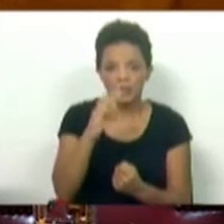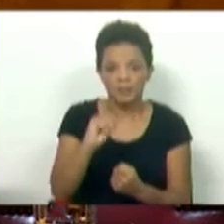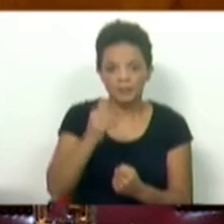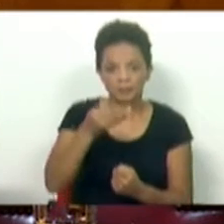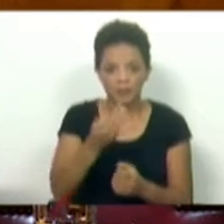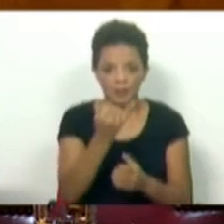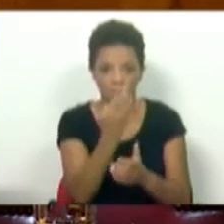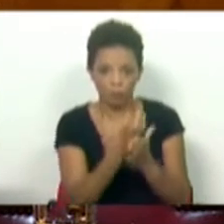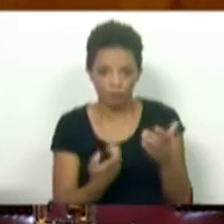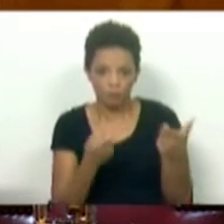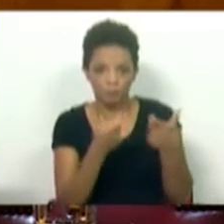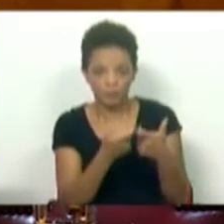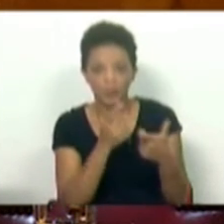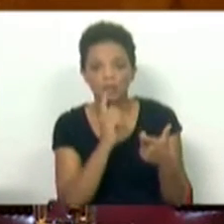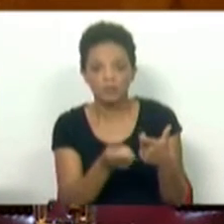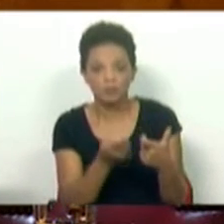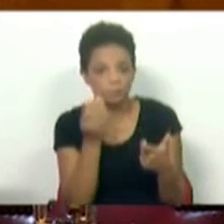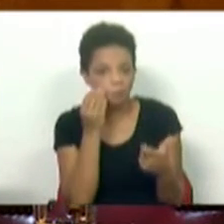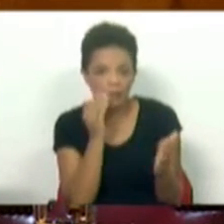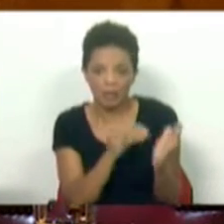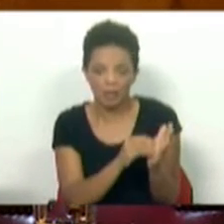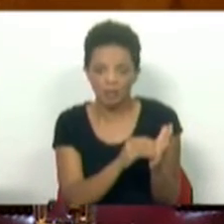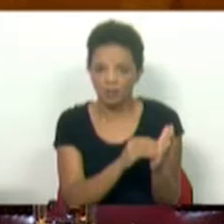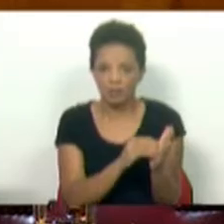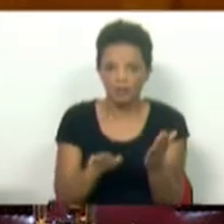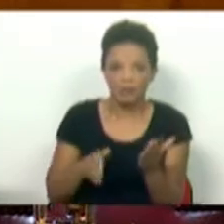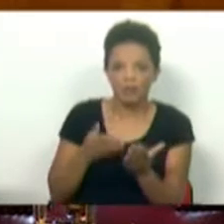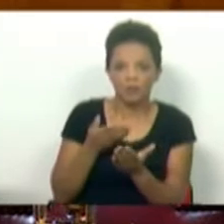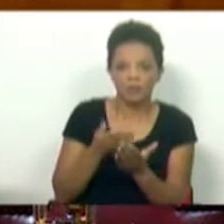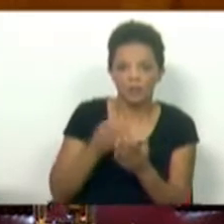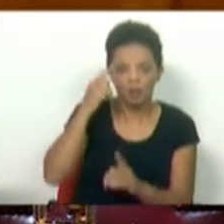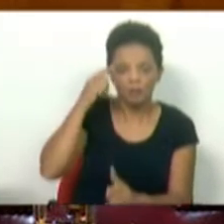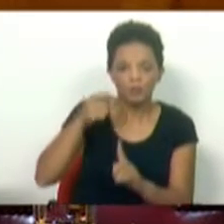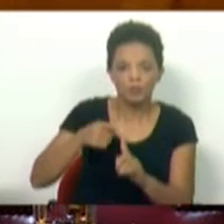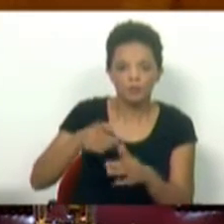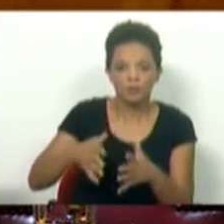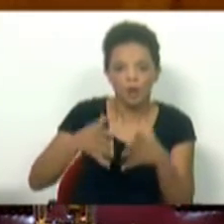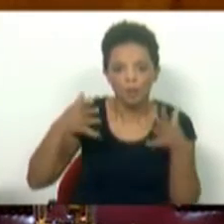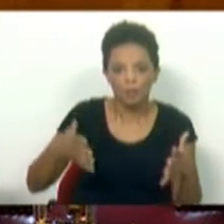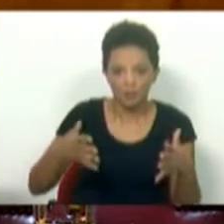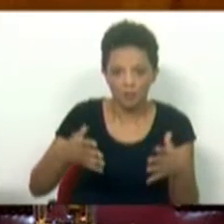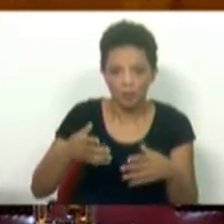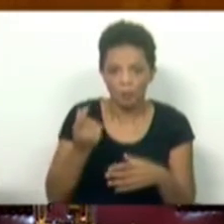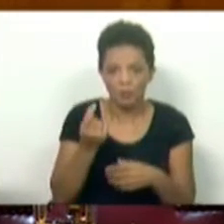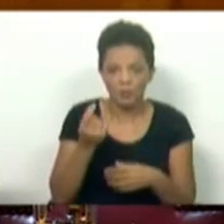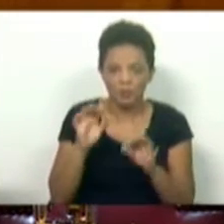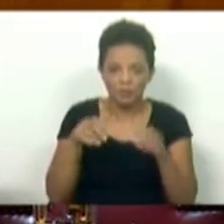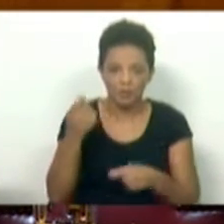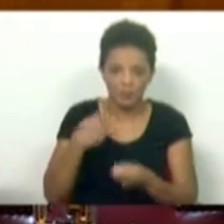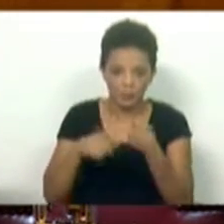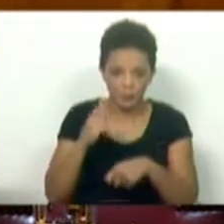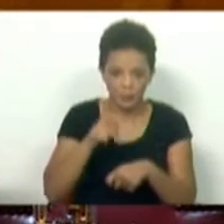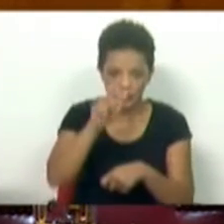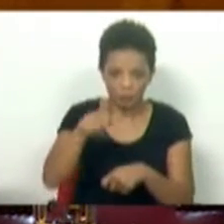é exatamente uma consignação, ela não tem um efeito de aumento do preço final de venda ao público por